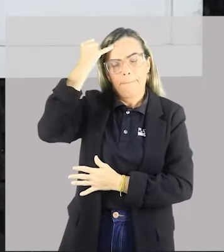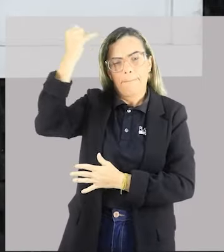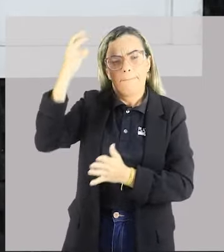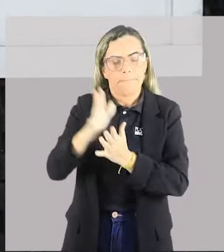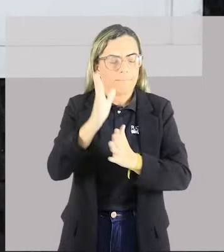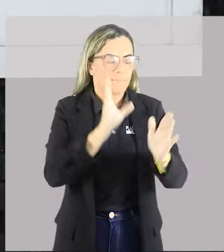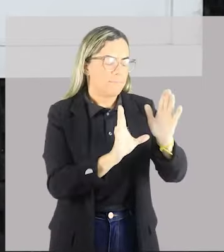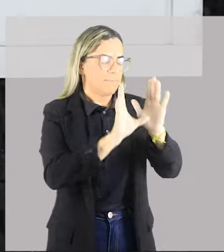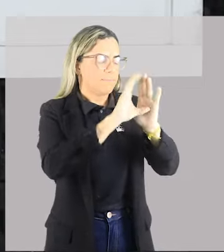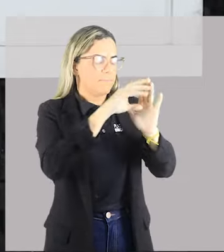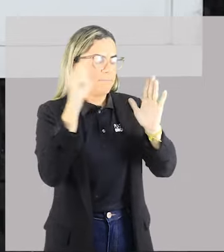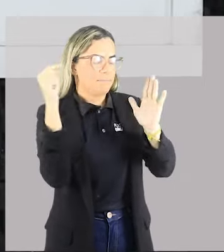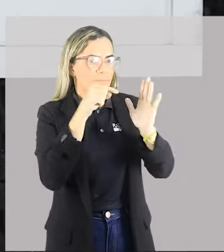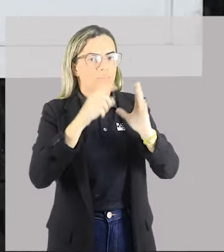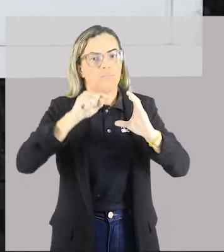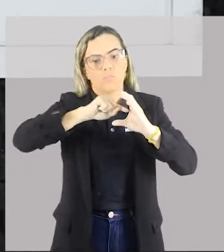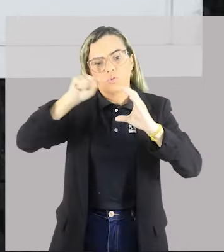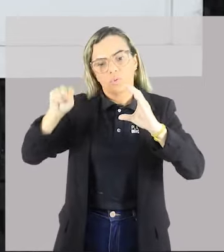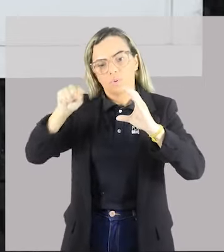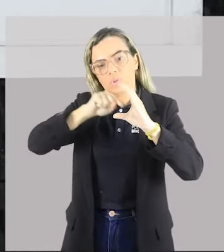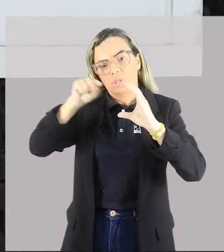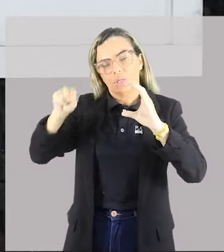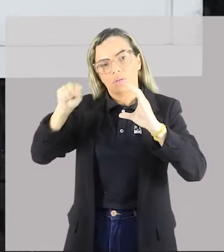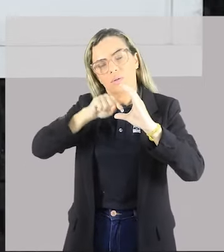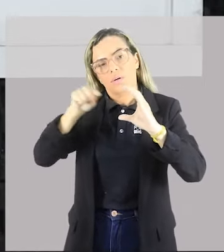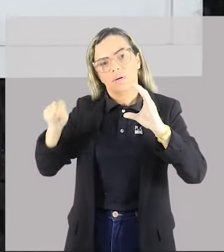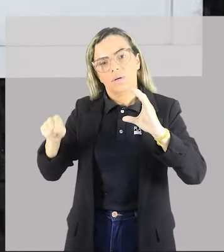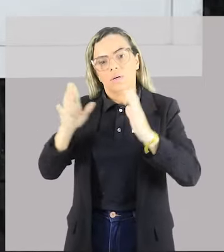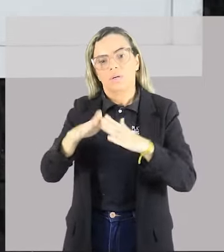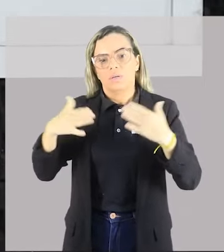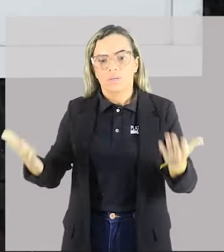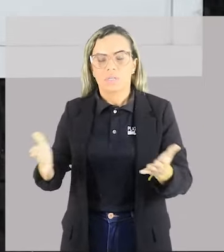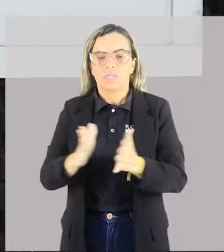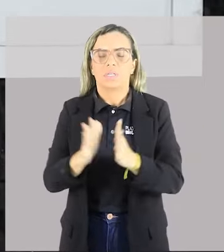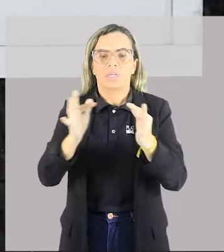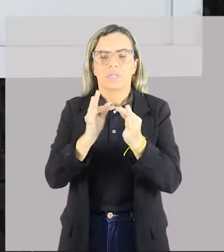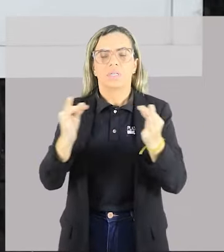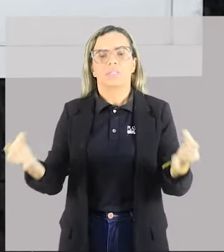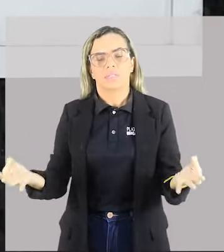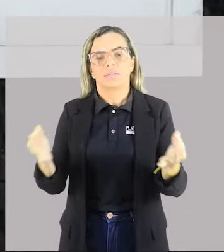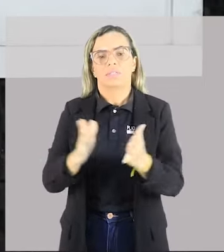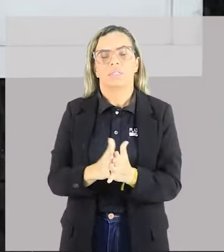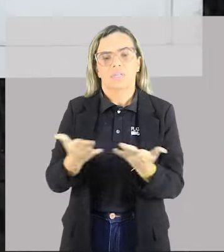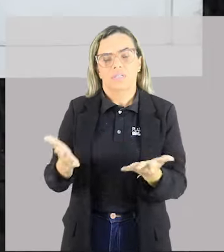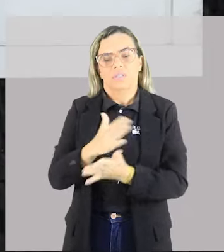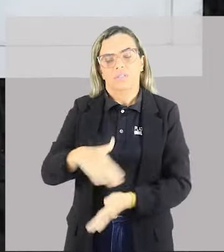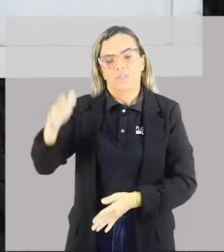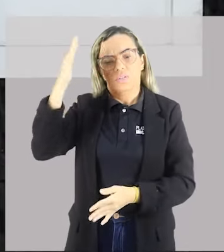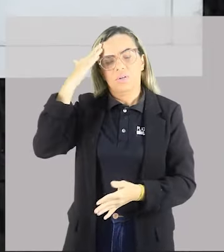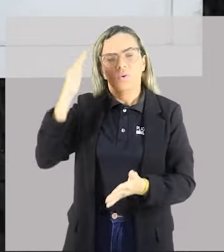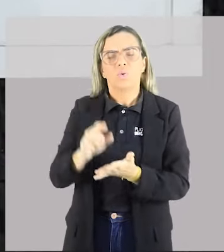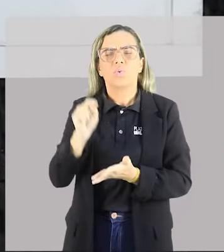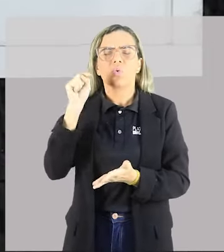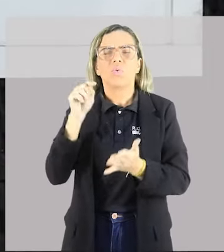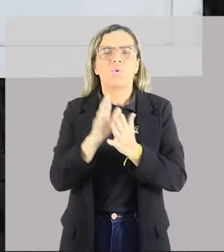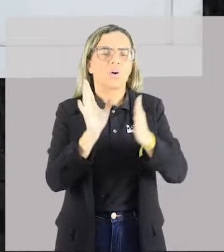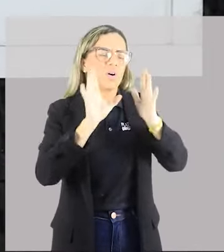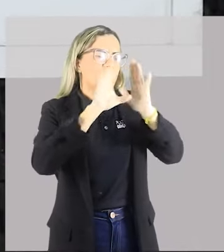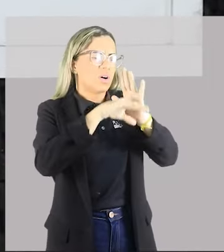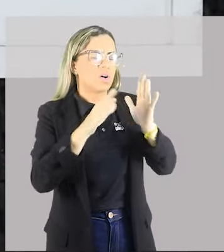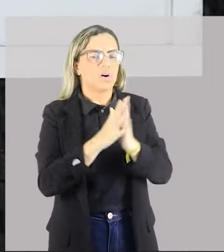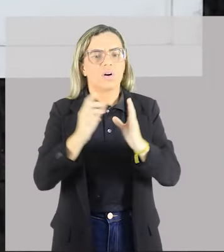conceito do que seja uma função que é uma coisa assim muito simples Até o que que é uma função Olha